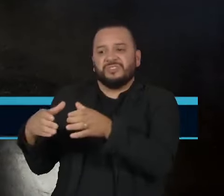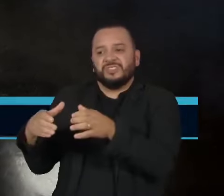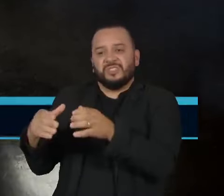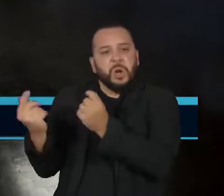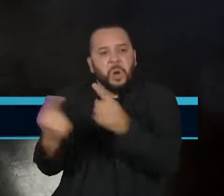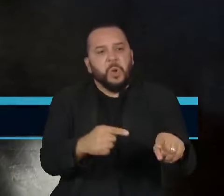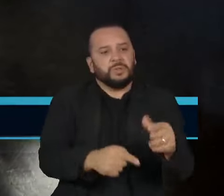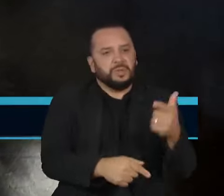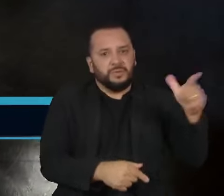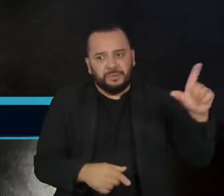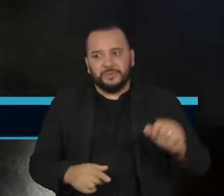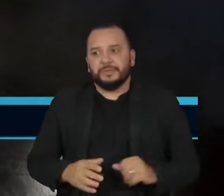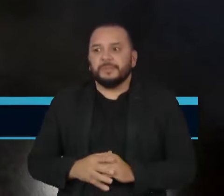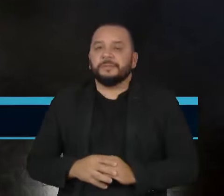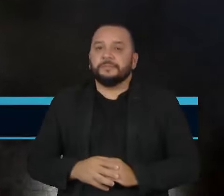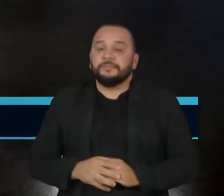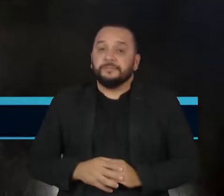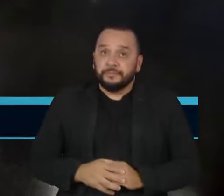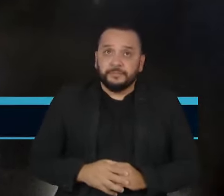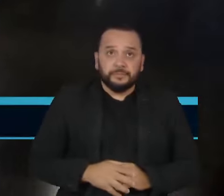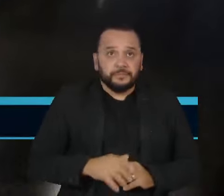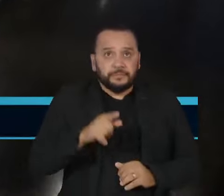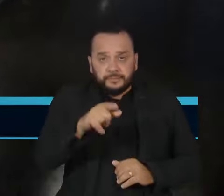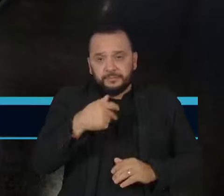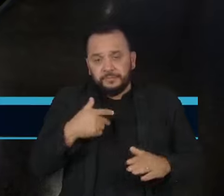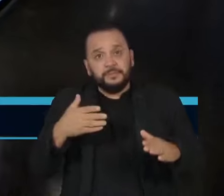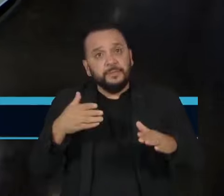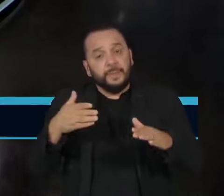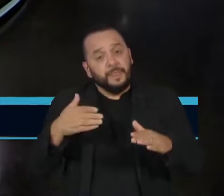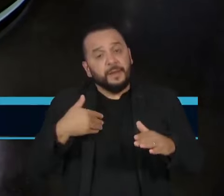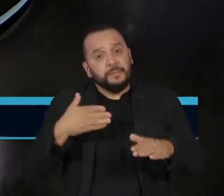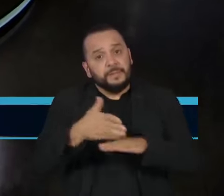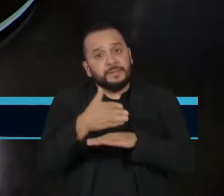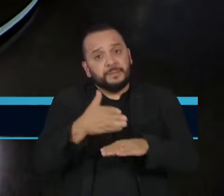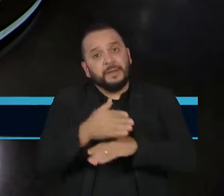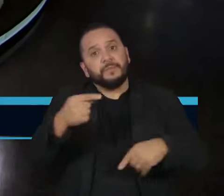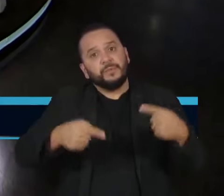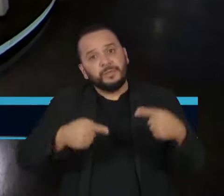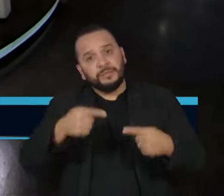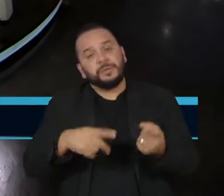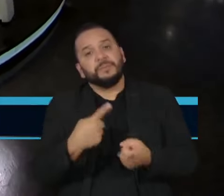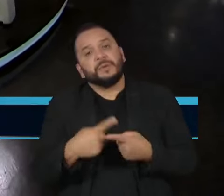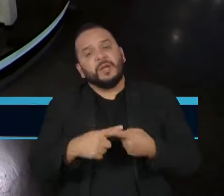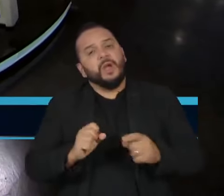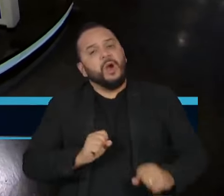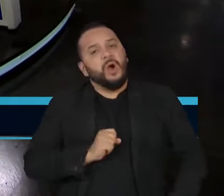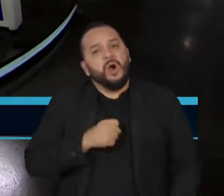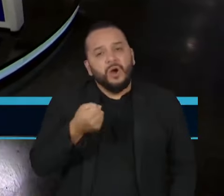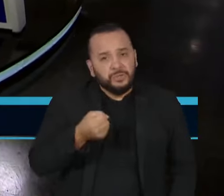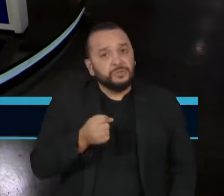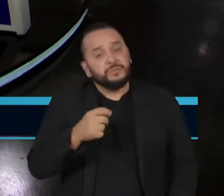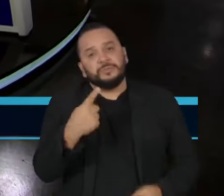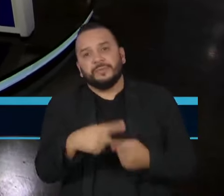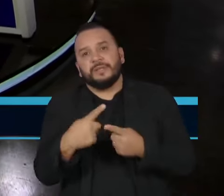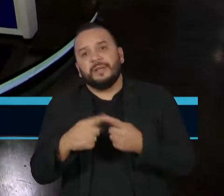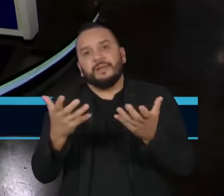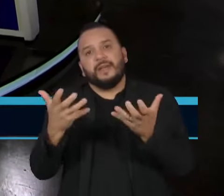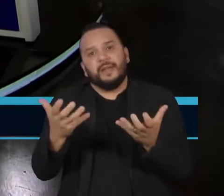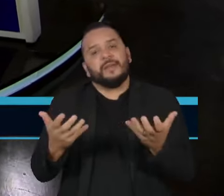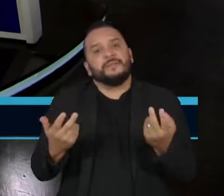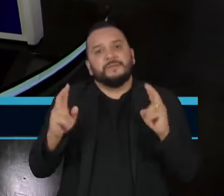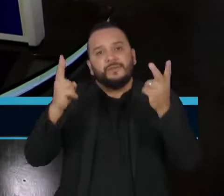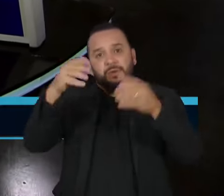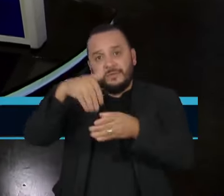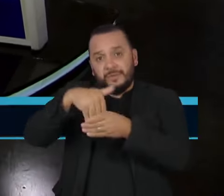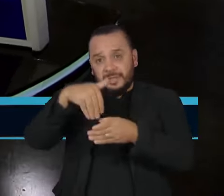gesner é que quando você se dispõe a participar da política pelo pode o adversário ou porque você quer simplesmente ganhar a eleição o que deveria ser o